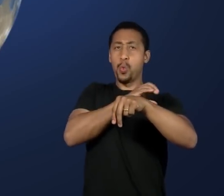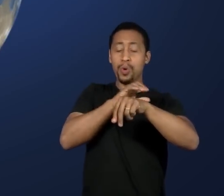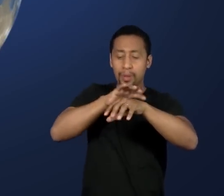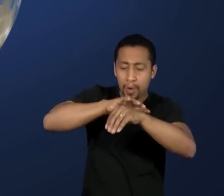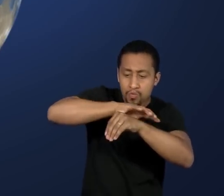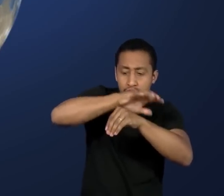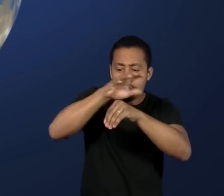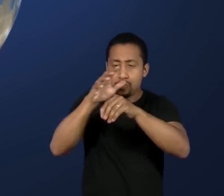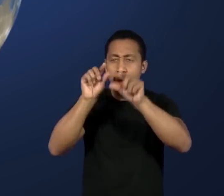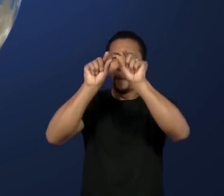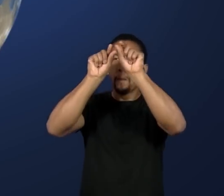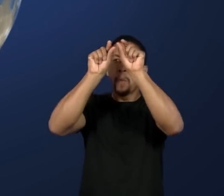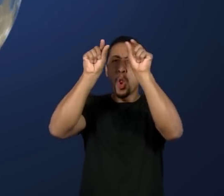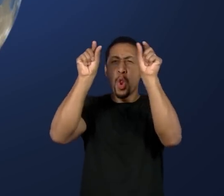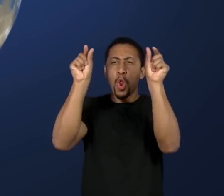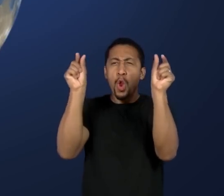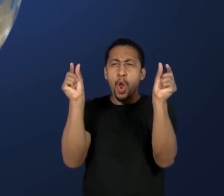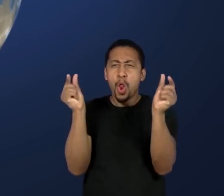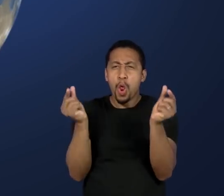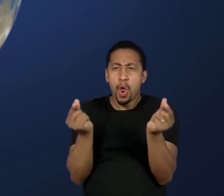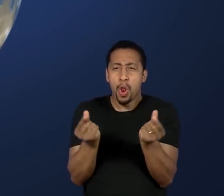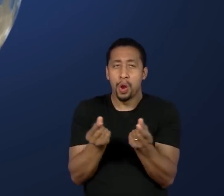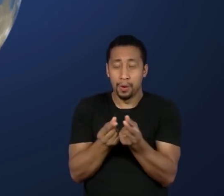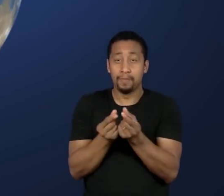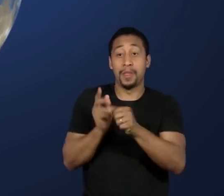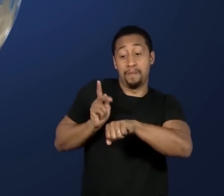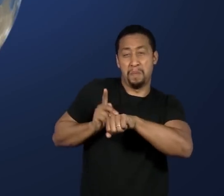externa, a crosta ou litosfera.